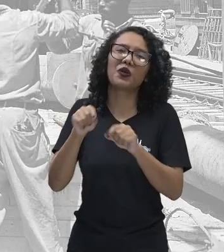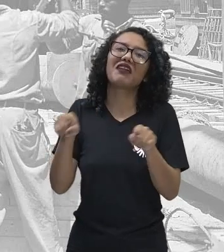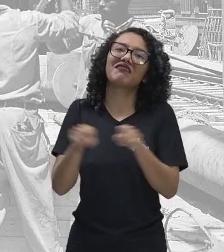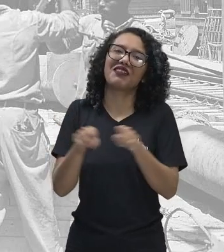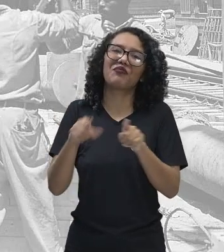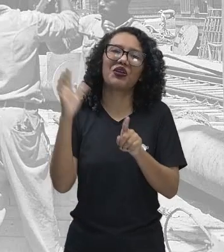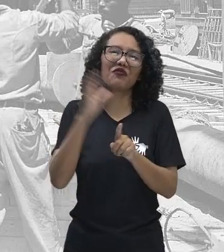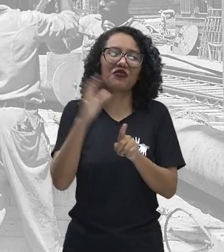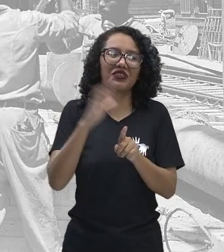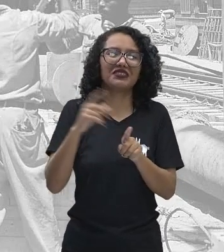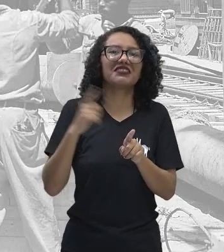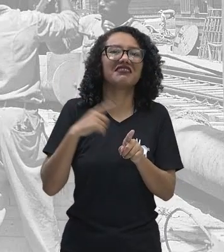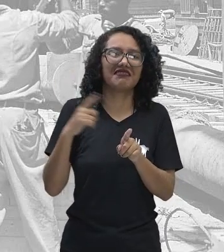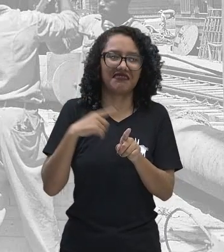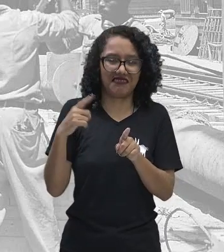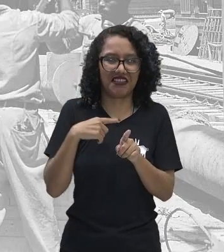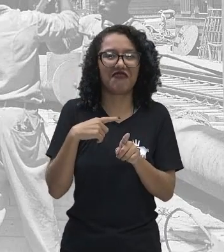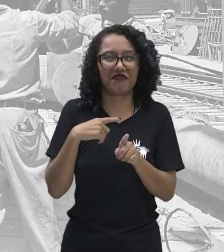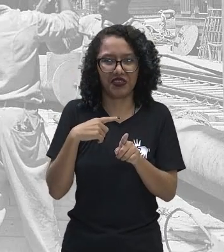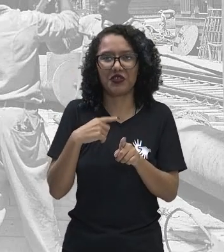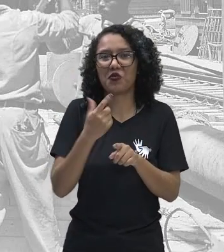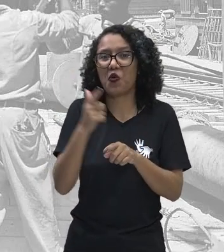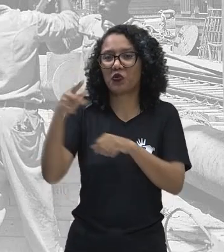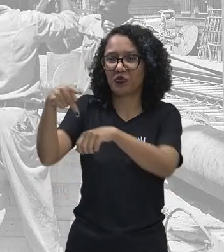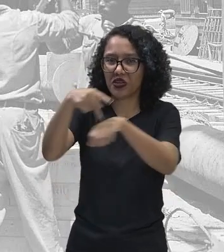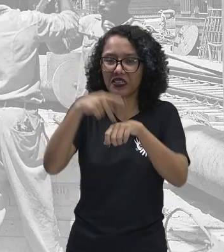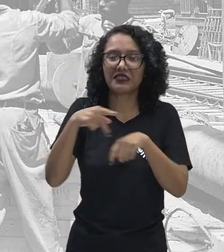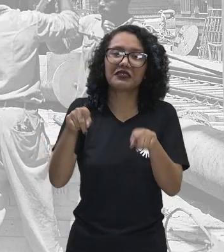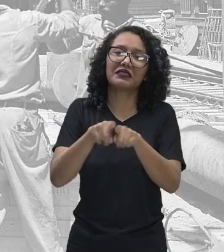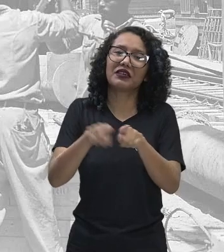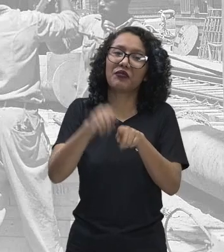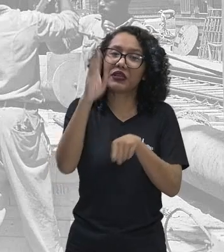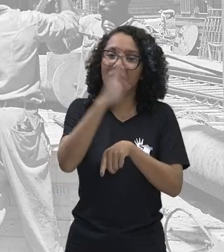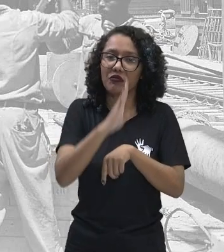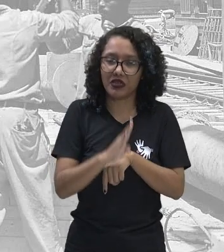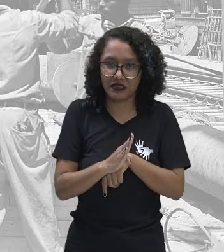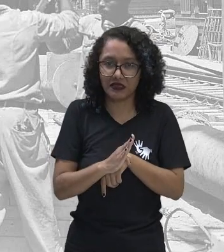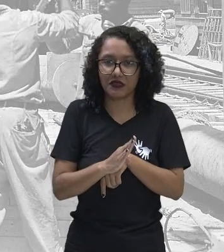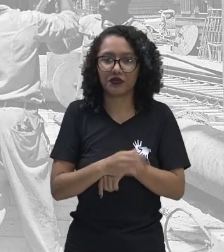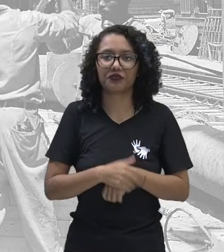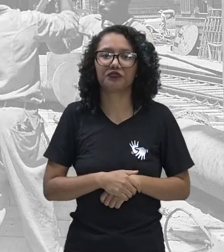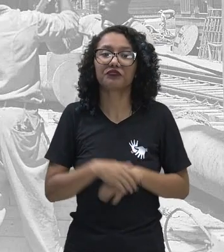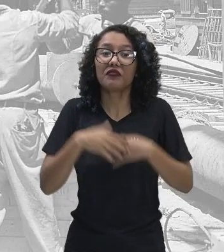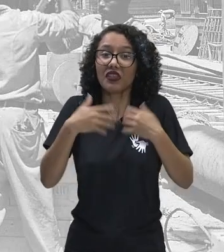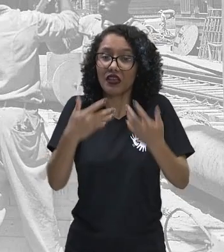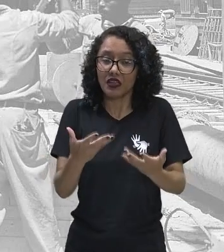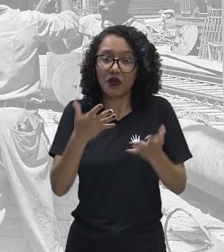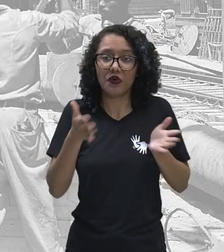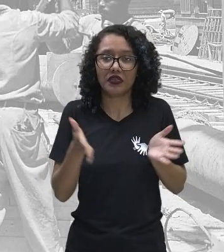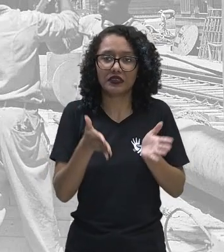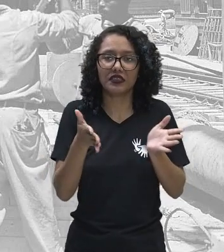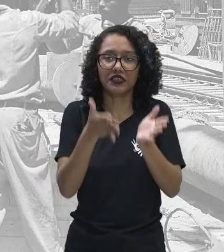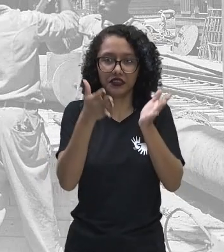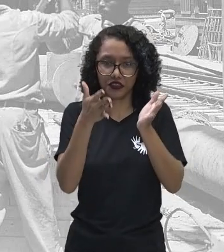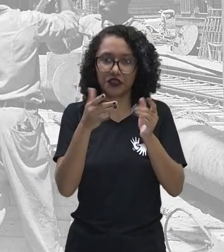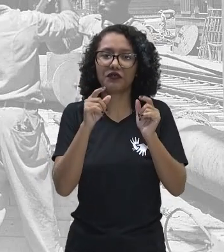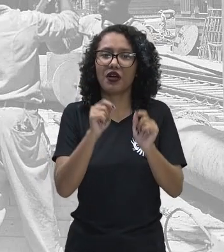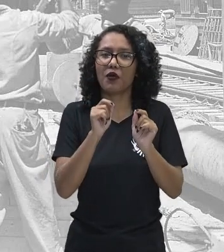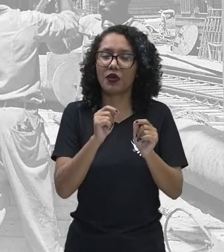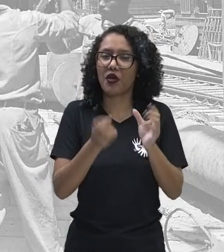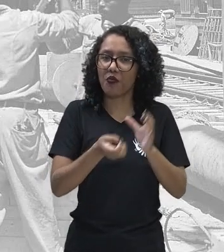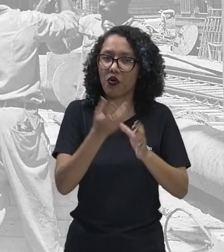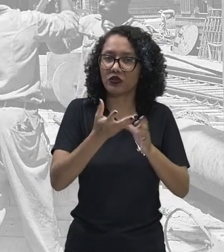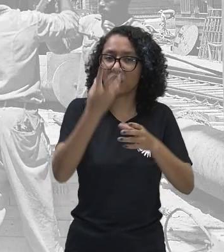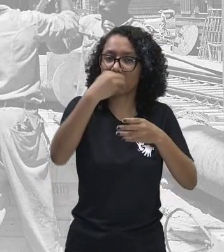vai respingar também na economia brasileira. E isso vai favorecer o quê? O estímulo da produção interna. Estou aqui